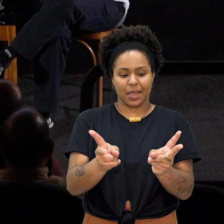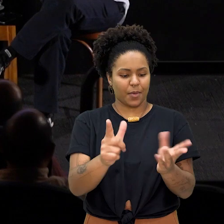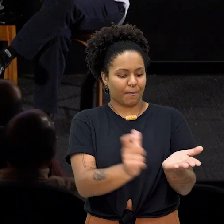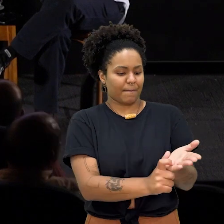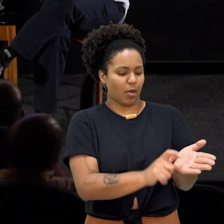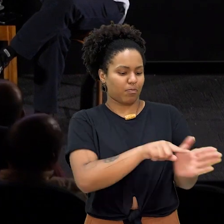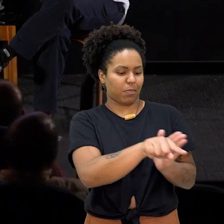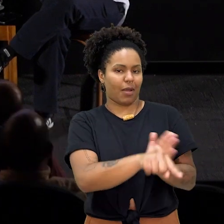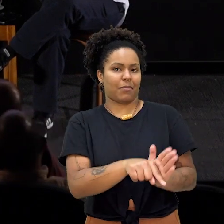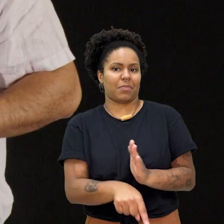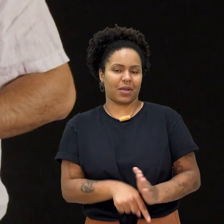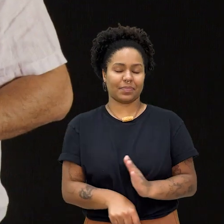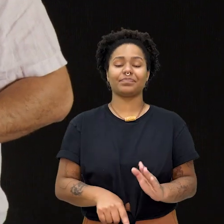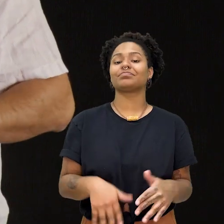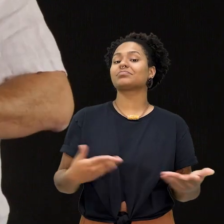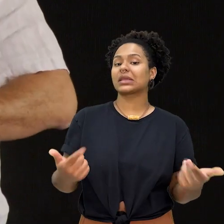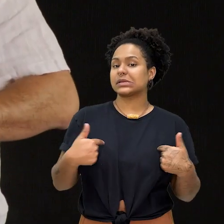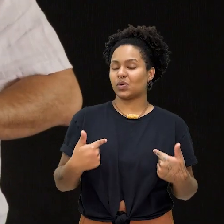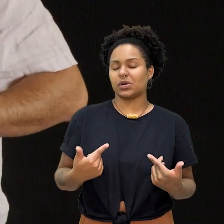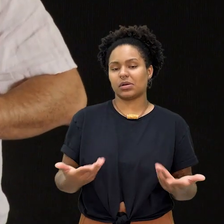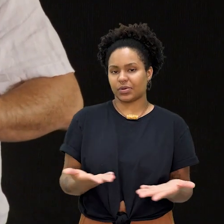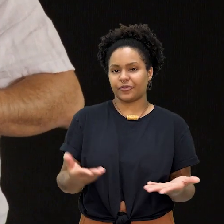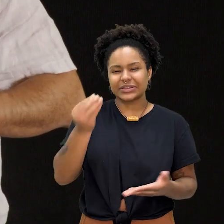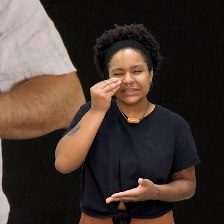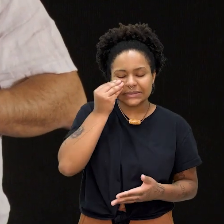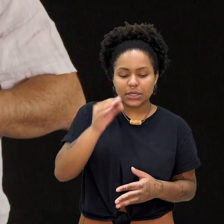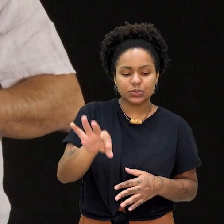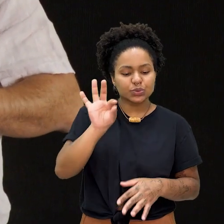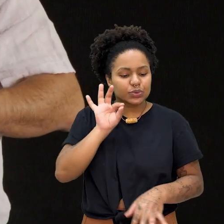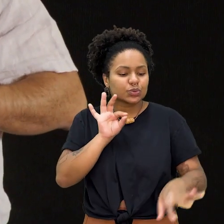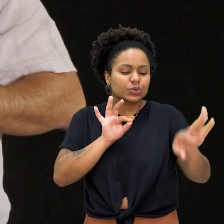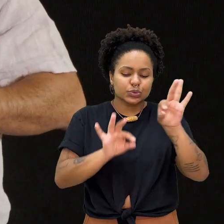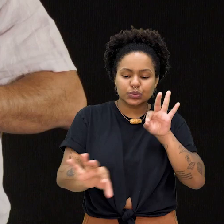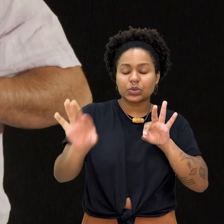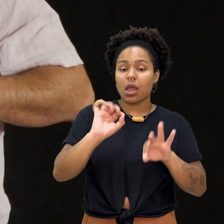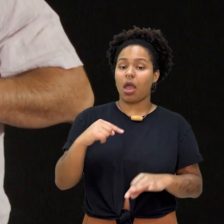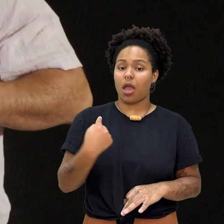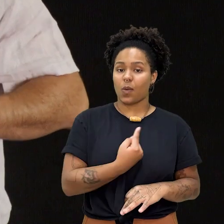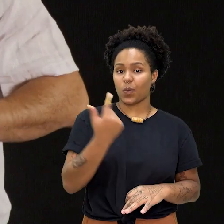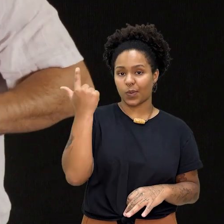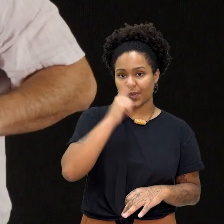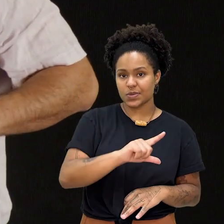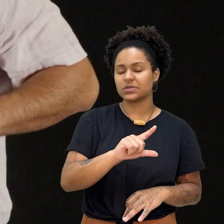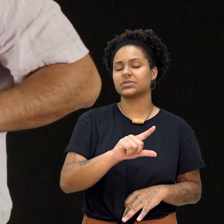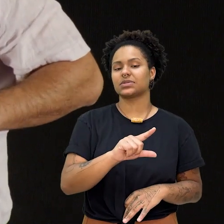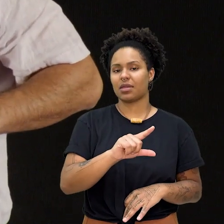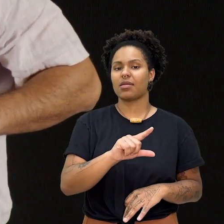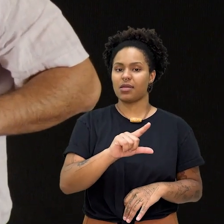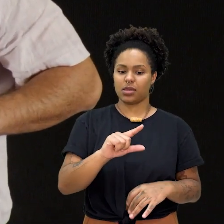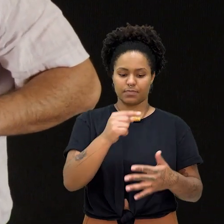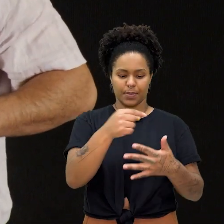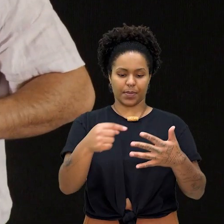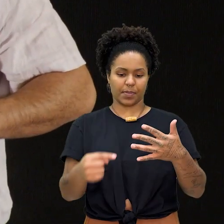papel, né? Eu vou tentar selecionar aqui, né, para que a gente consiga